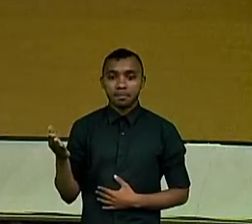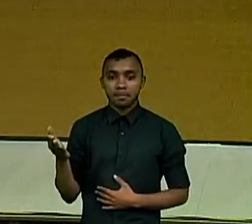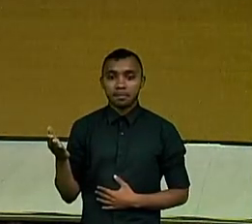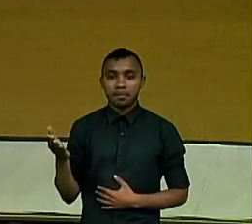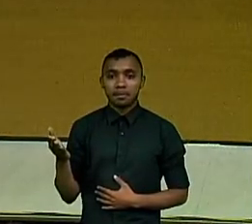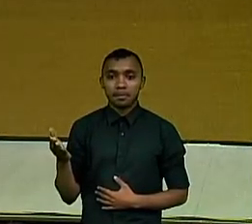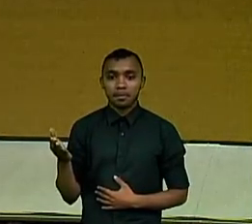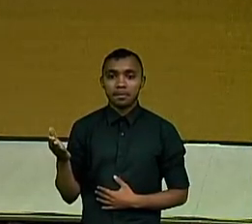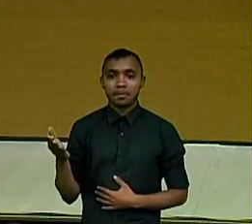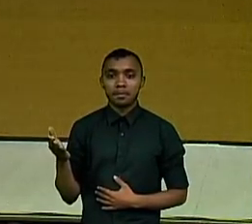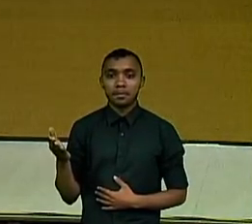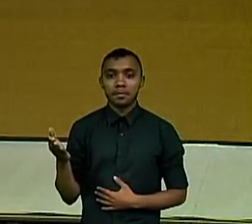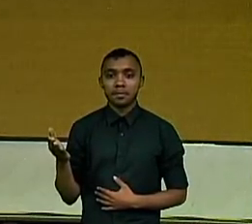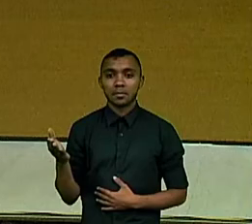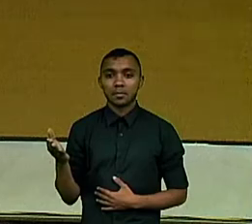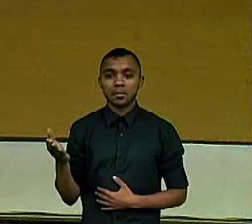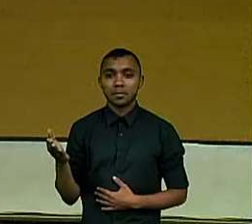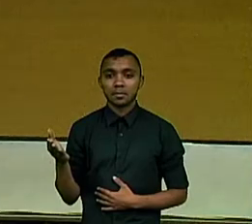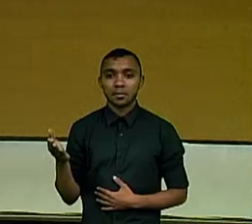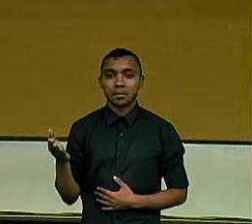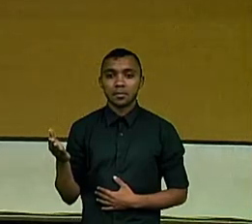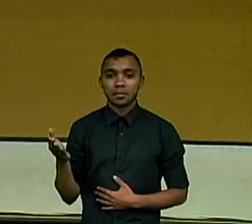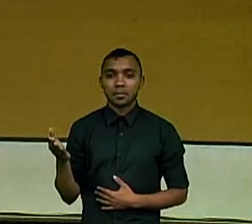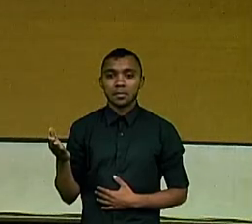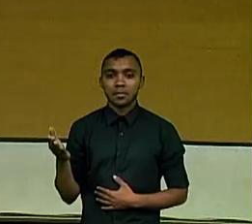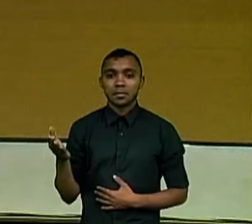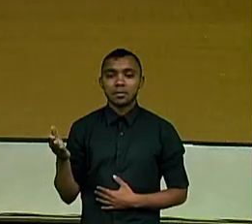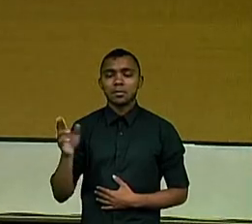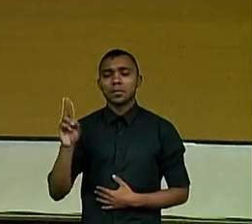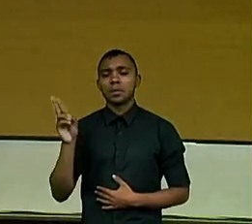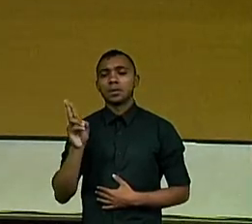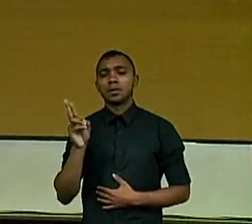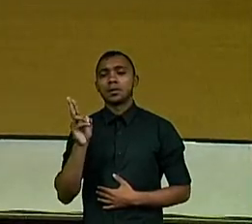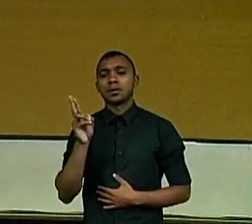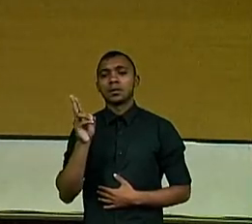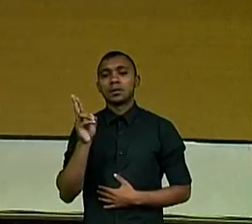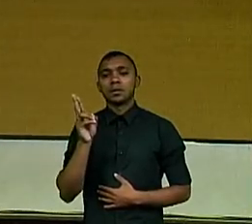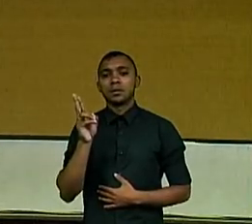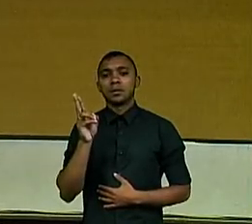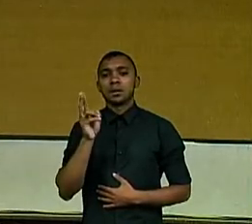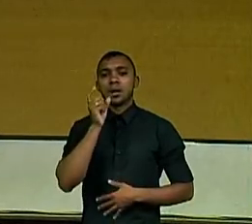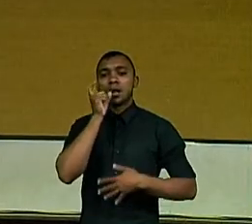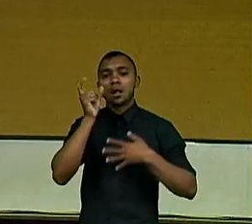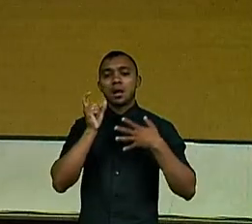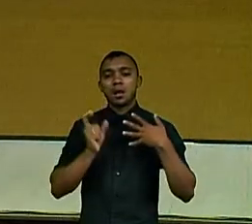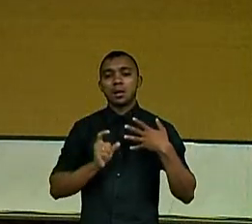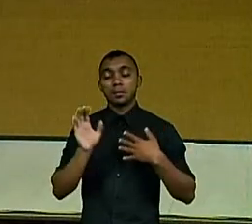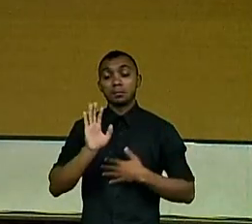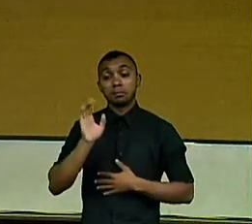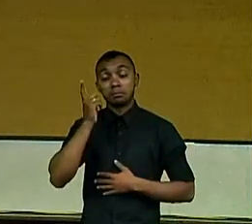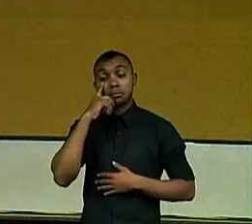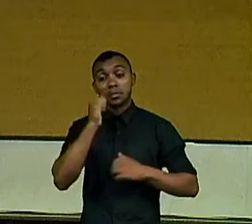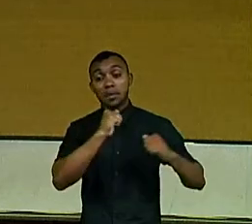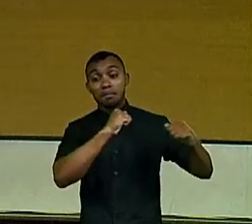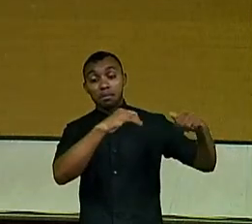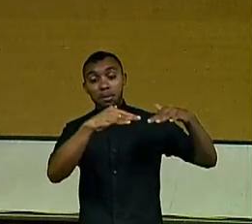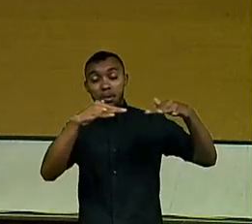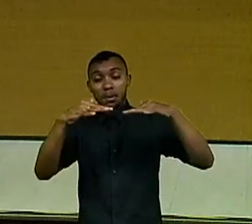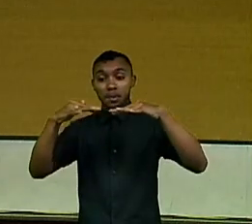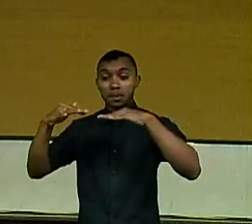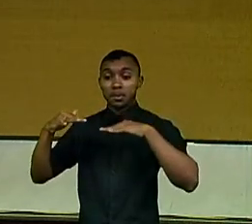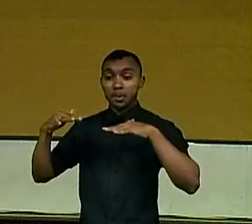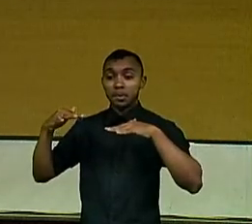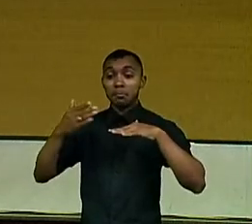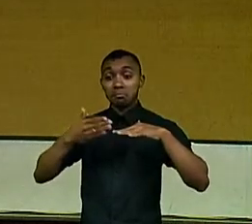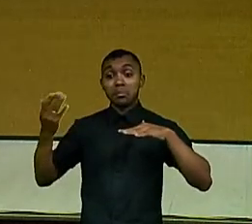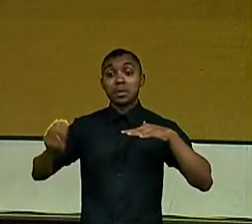enfim eu vou nem usar os adjetivos que a galera por aí usa mas esses movimentos eles existem para